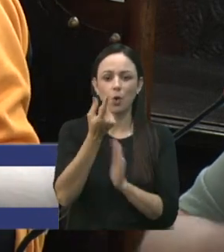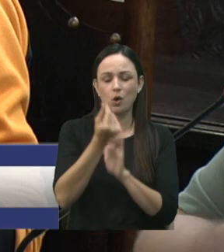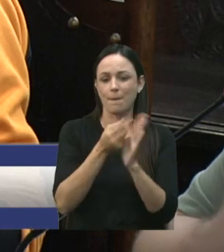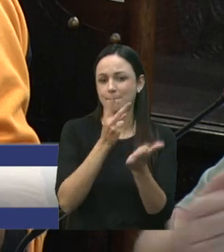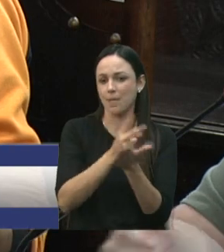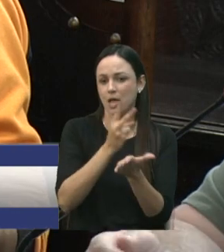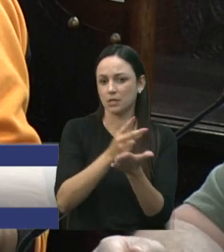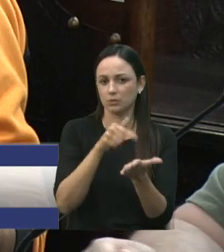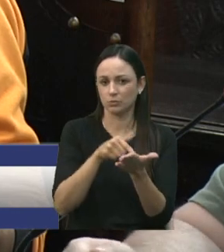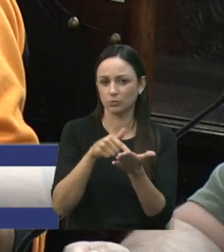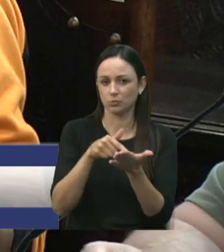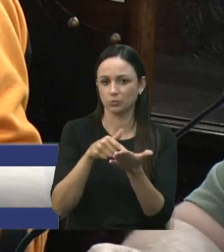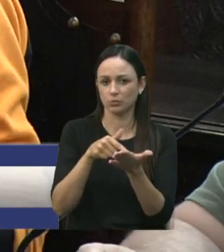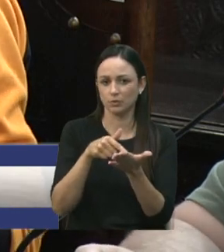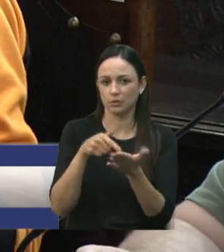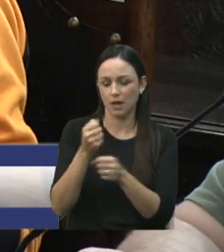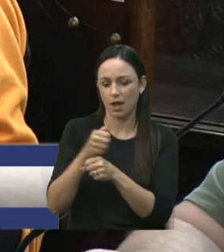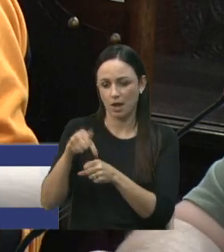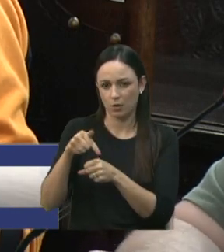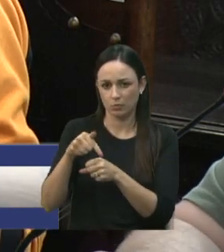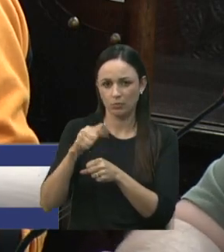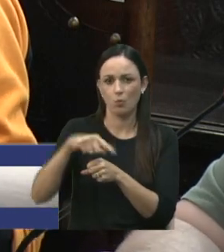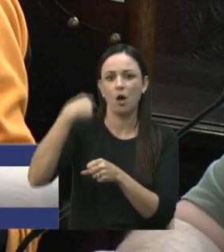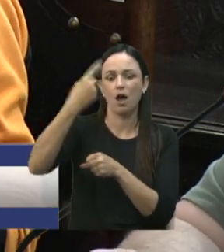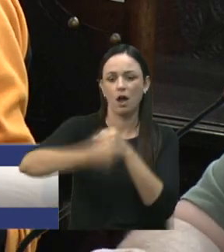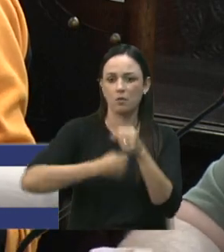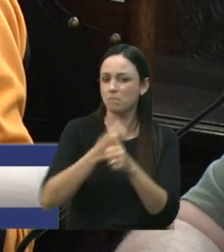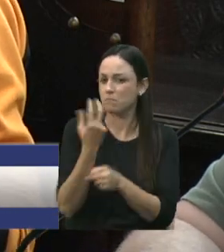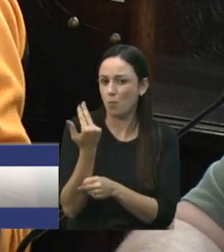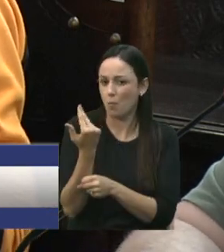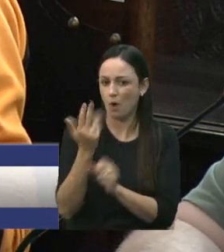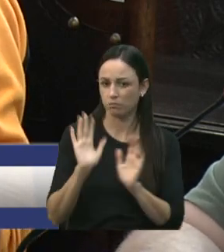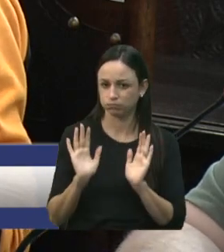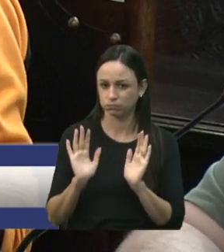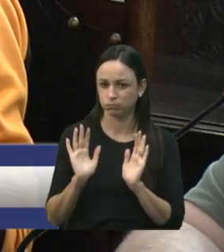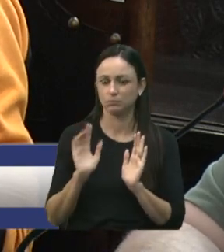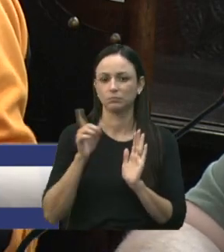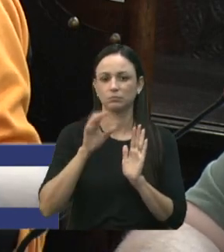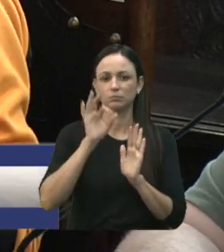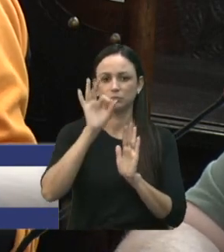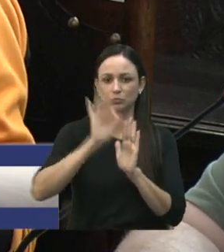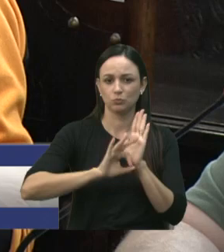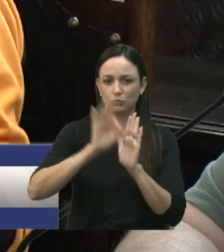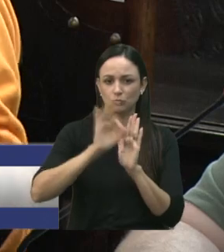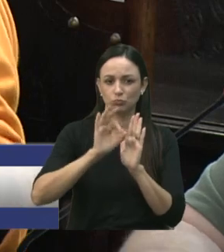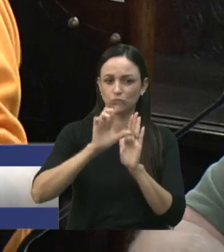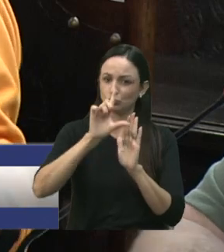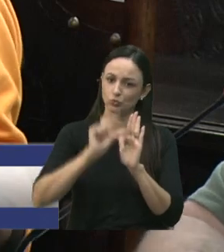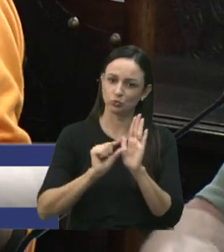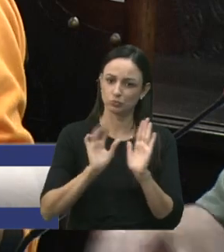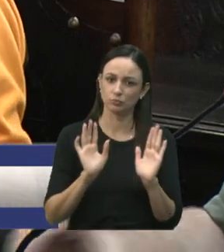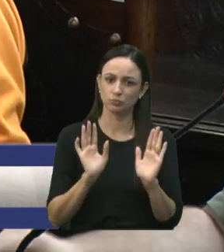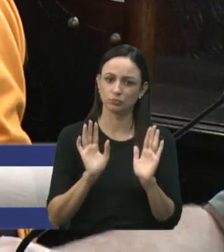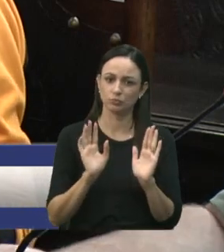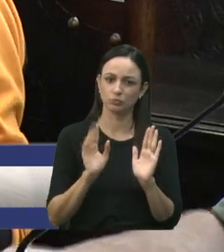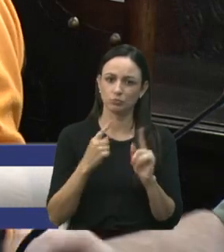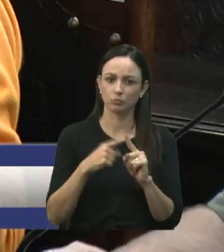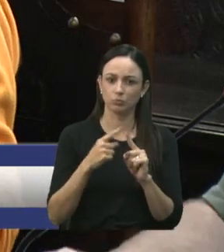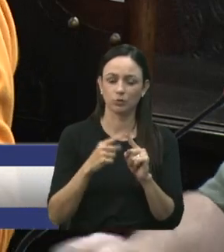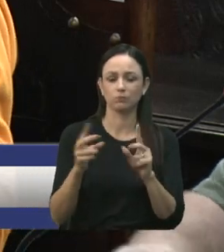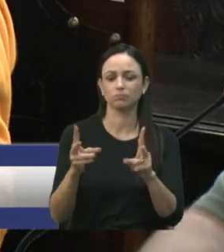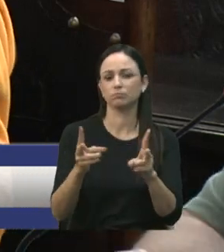praticamente desse ano para o ano que vem. Então, o percentual diminuiu, inclusive, se a arrecadação